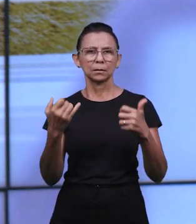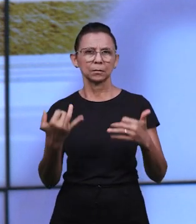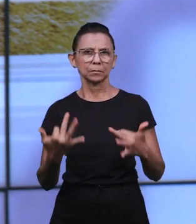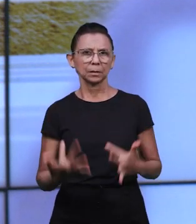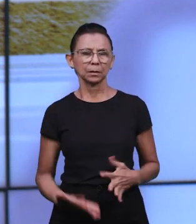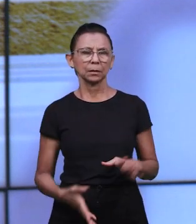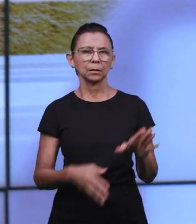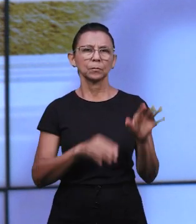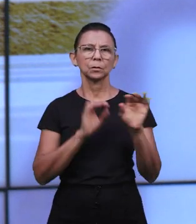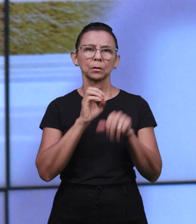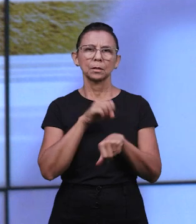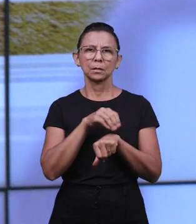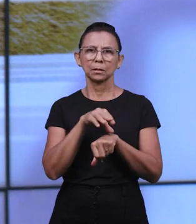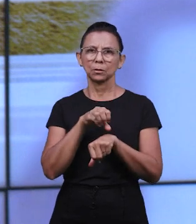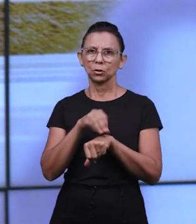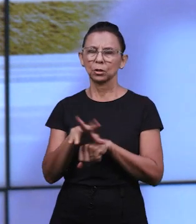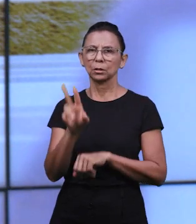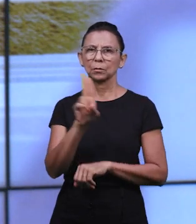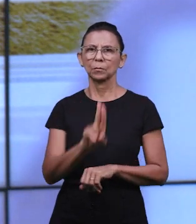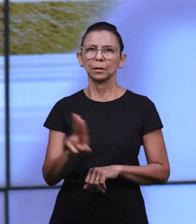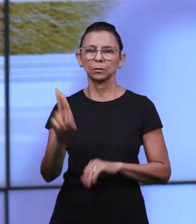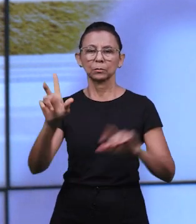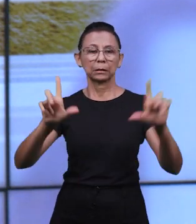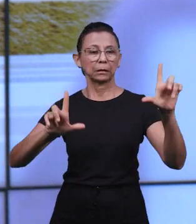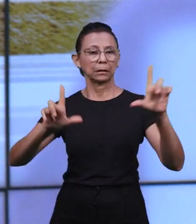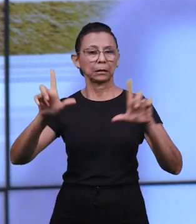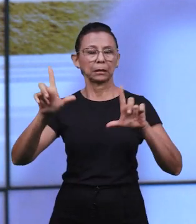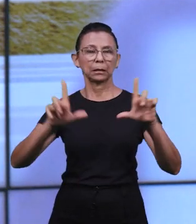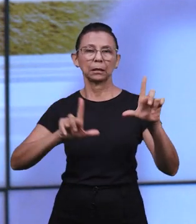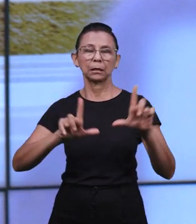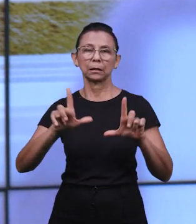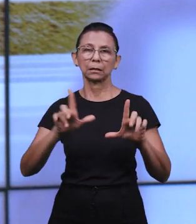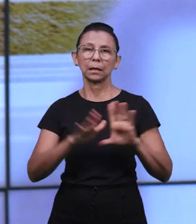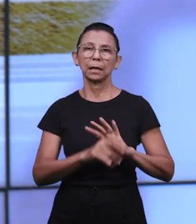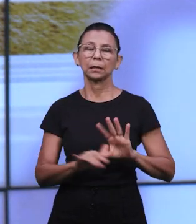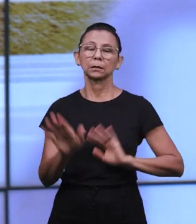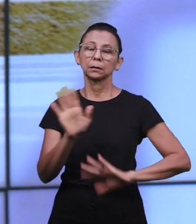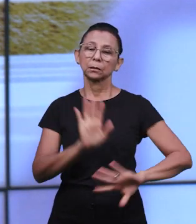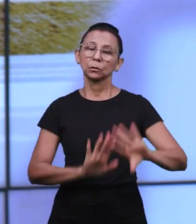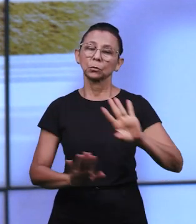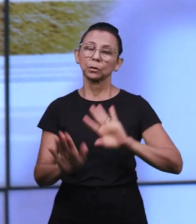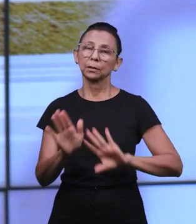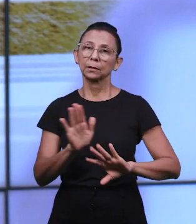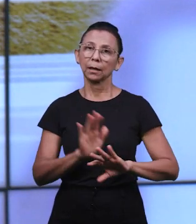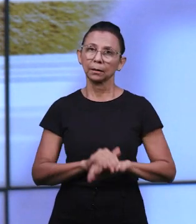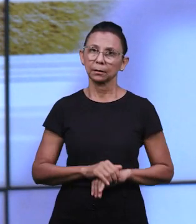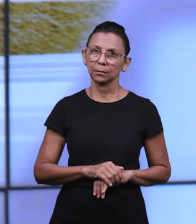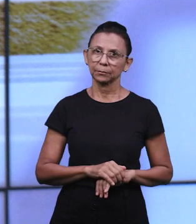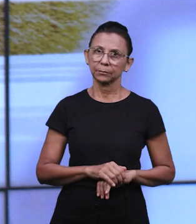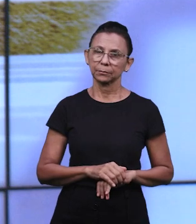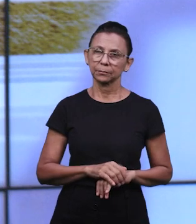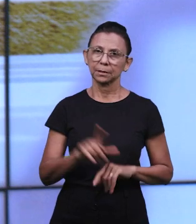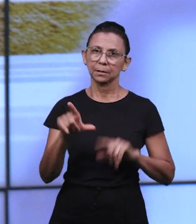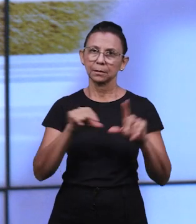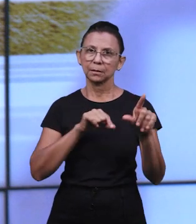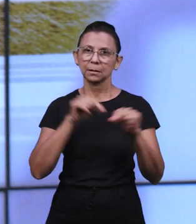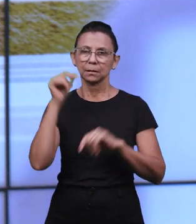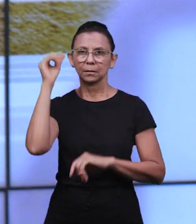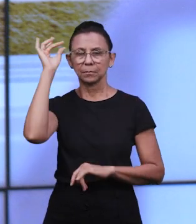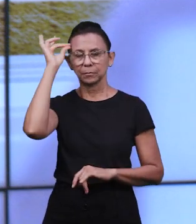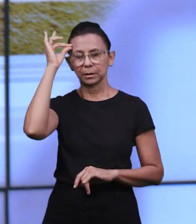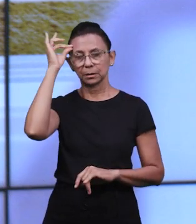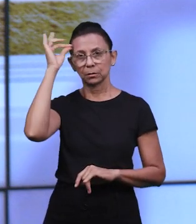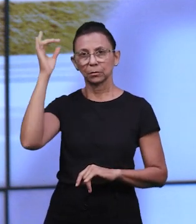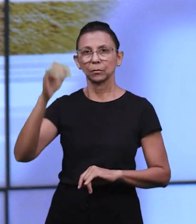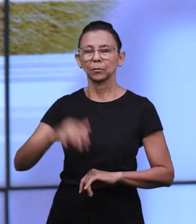nossa recomendação para o uso das telas é com moderação, supervisão e seleção espiritual. Se você não